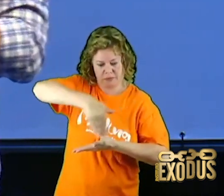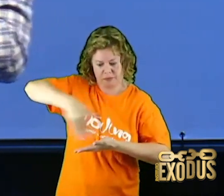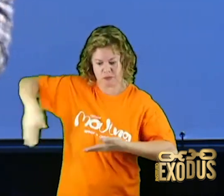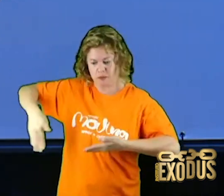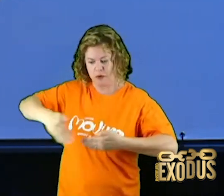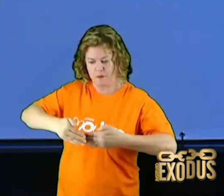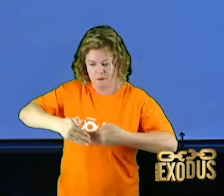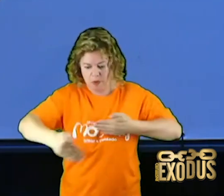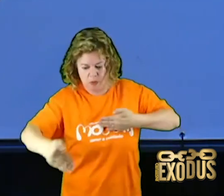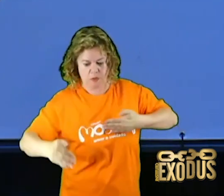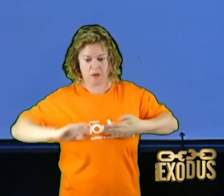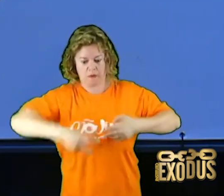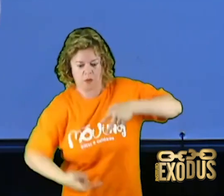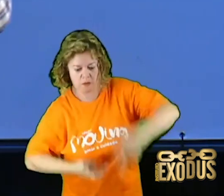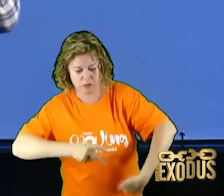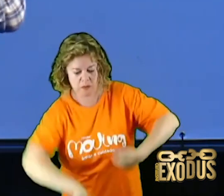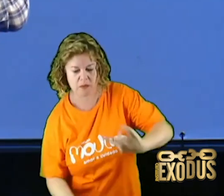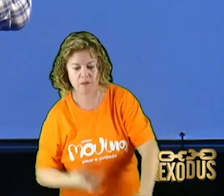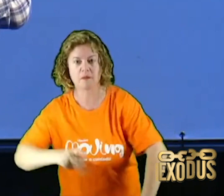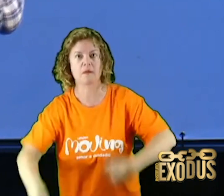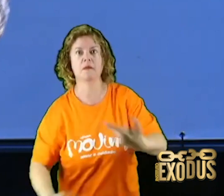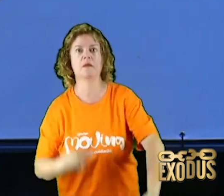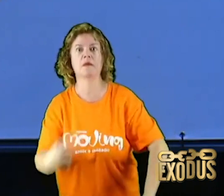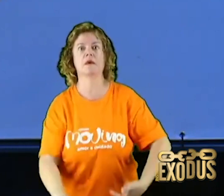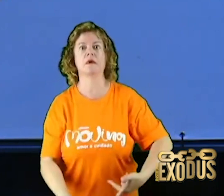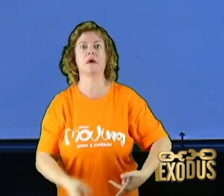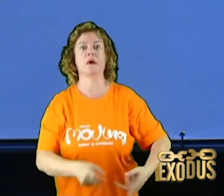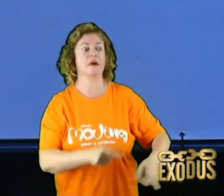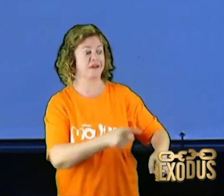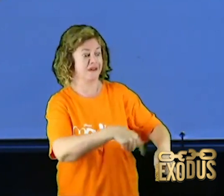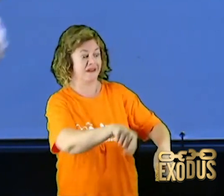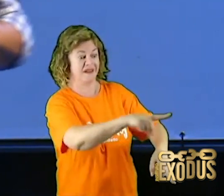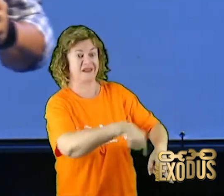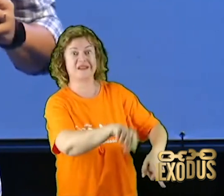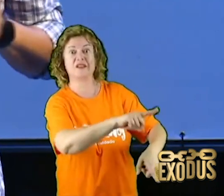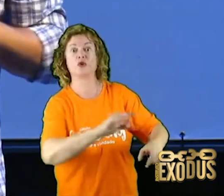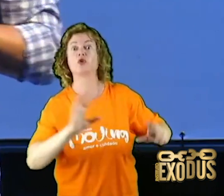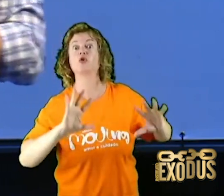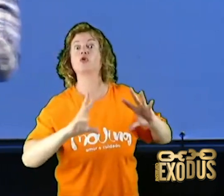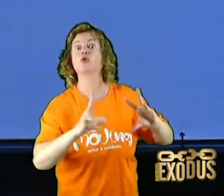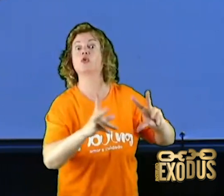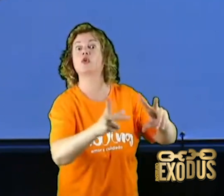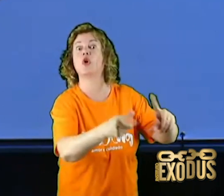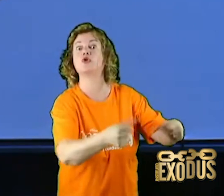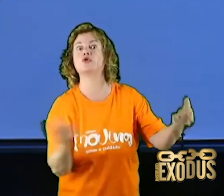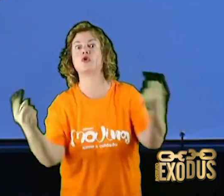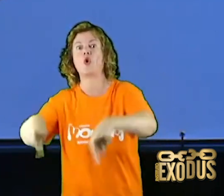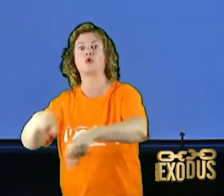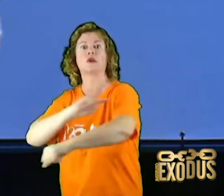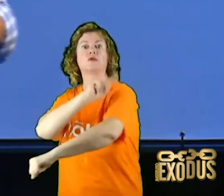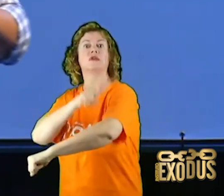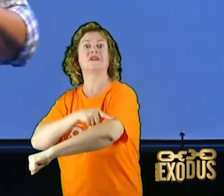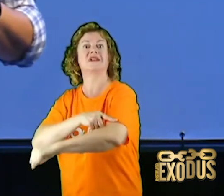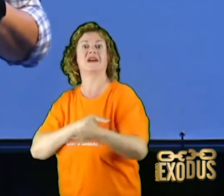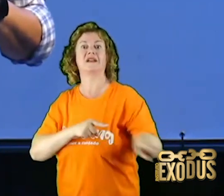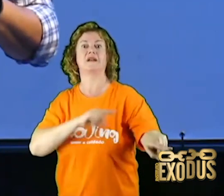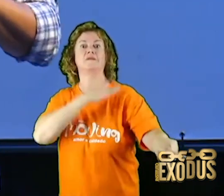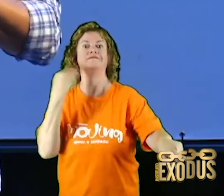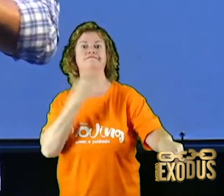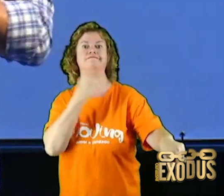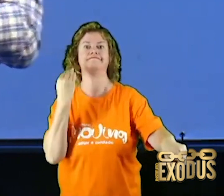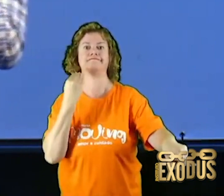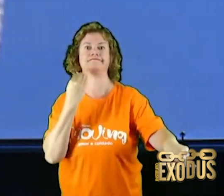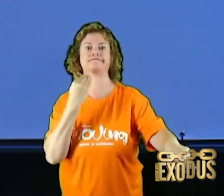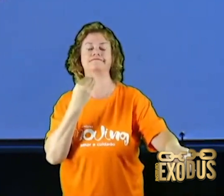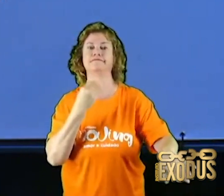Então, quando há uma violação de uma lei, o normal é você pisar numa terra e andar sobre ela. O que,